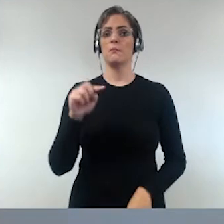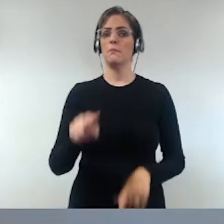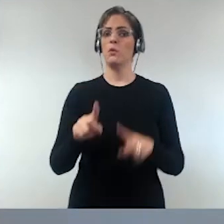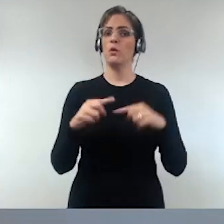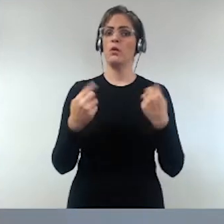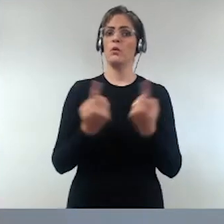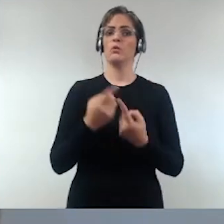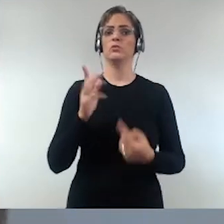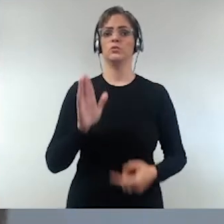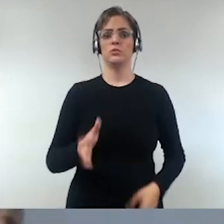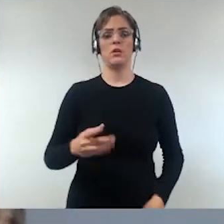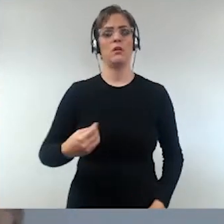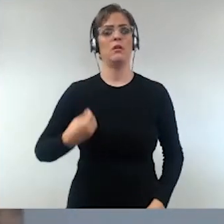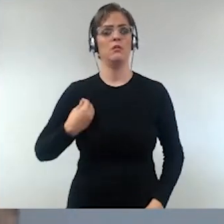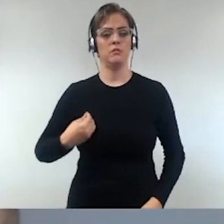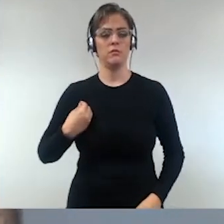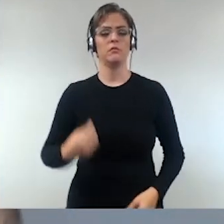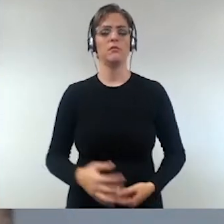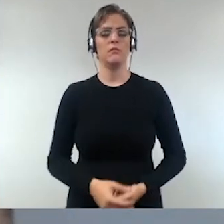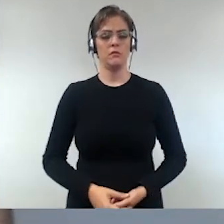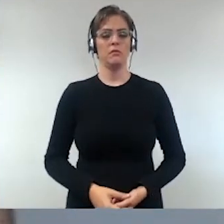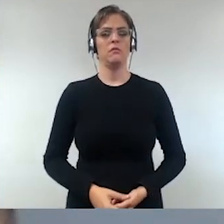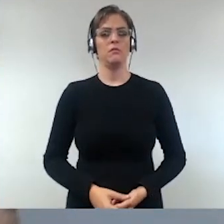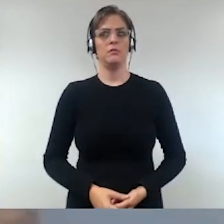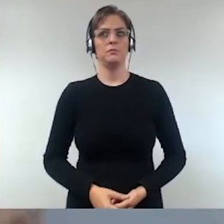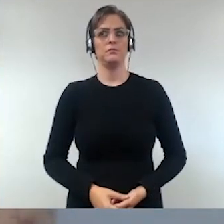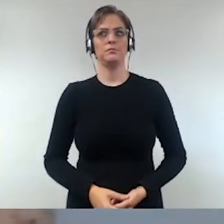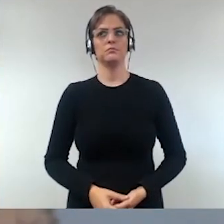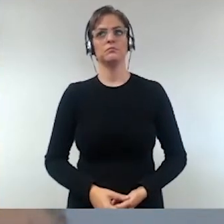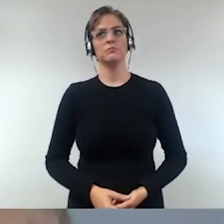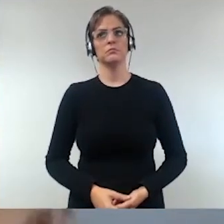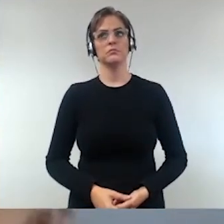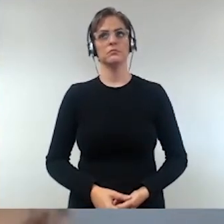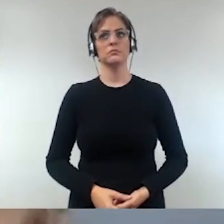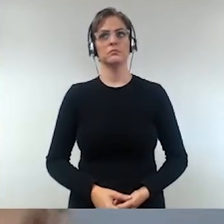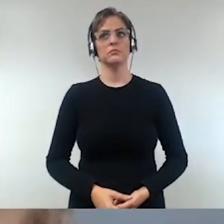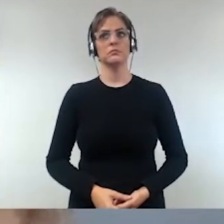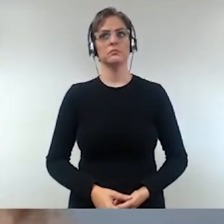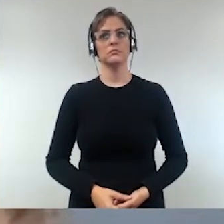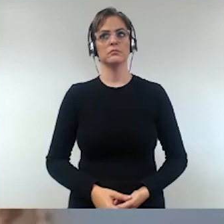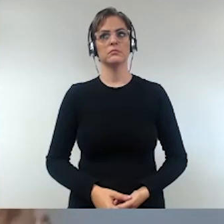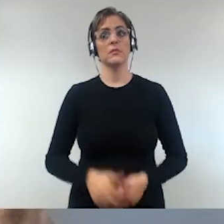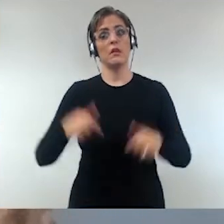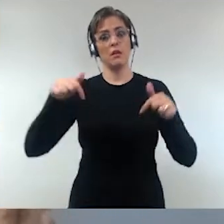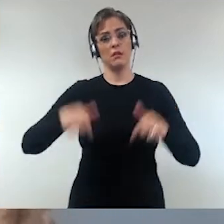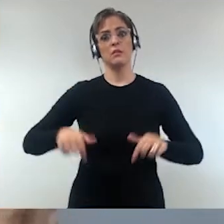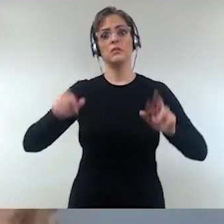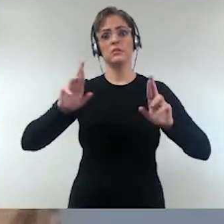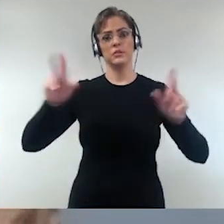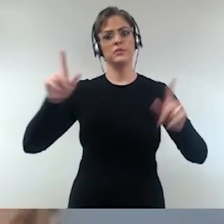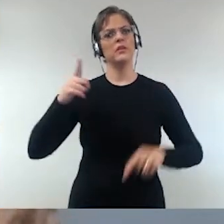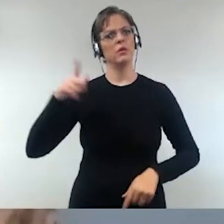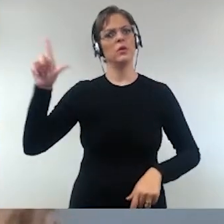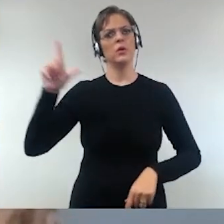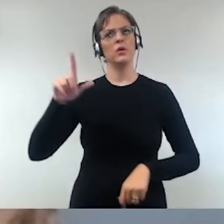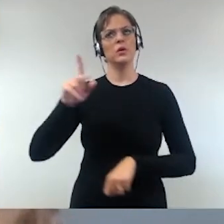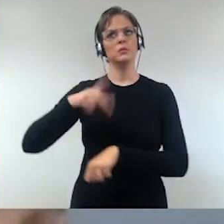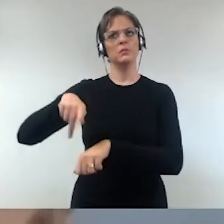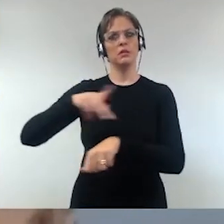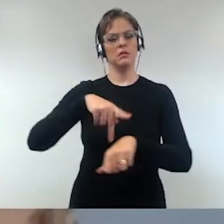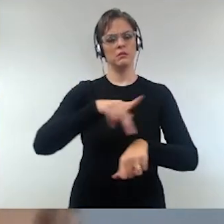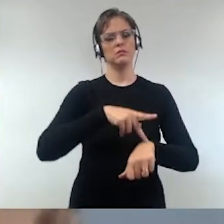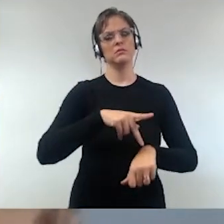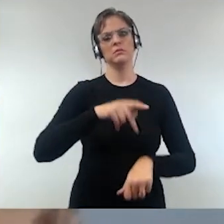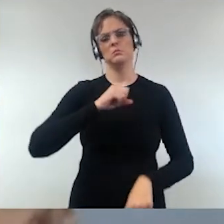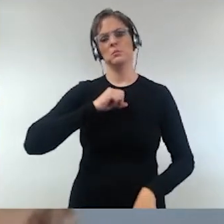essa plataforma. É interessante que aqui, diferentemente do que aconteceu em outros países, como Portugal, como na Itália,